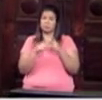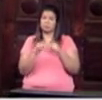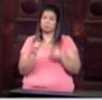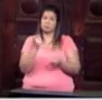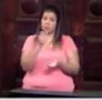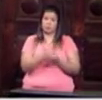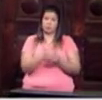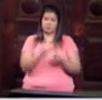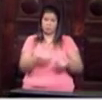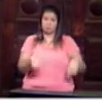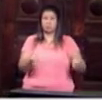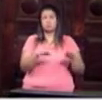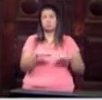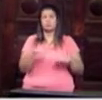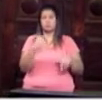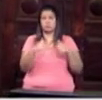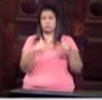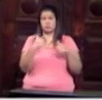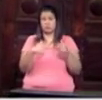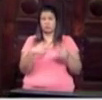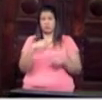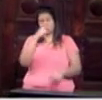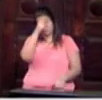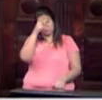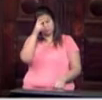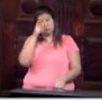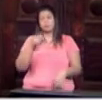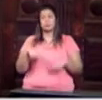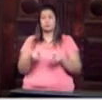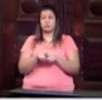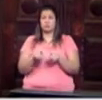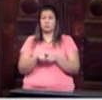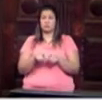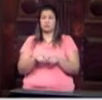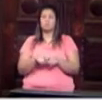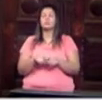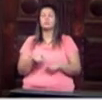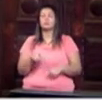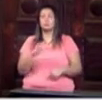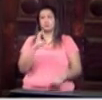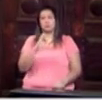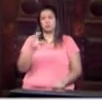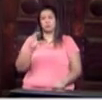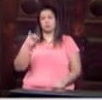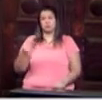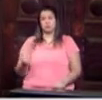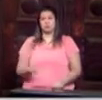inicial que eu queria fazer sobre o substitutivo votado hoje na CCJ.